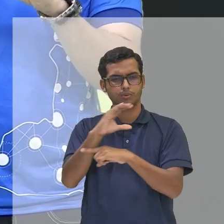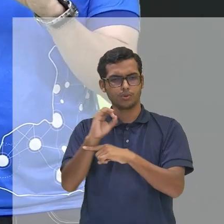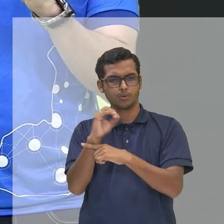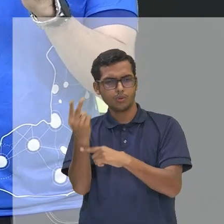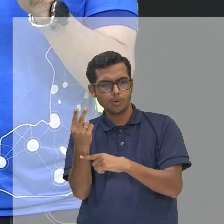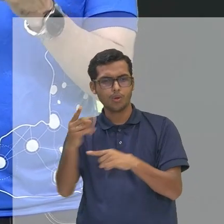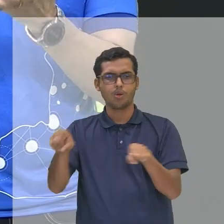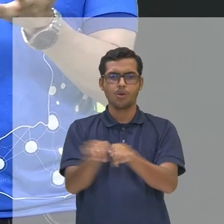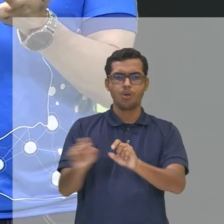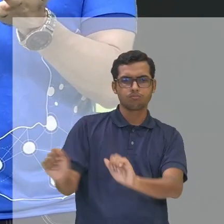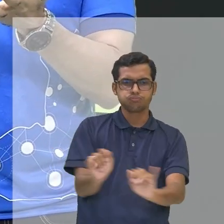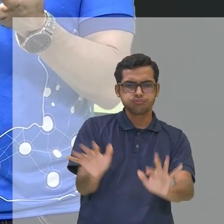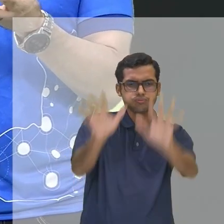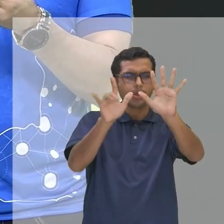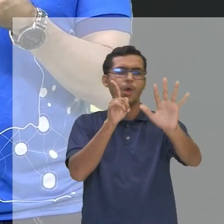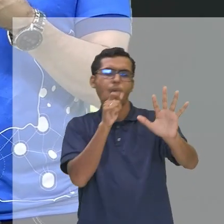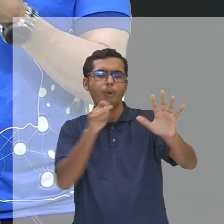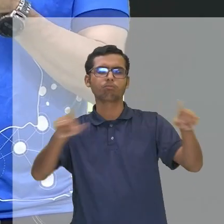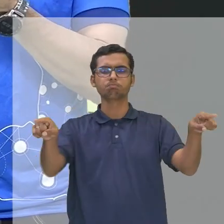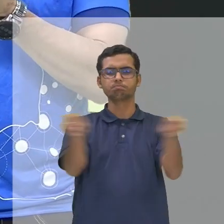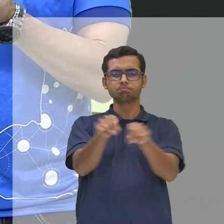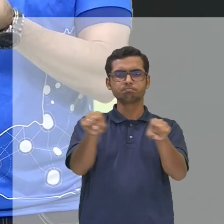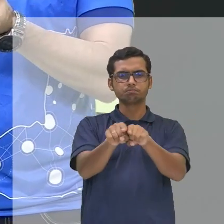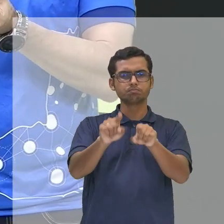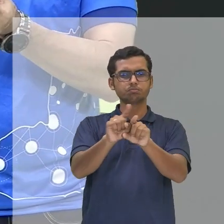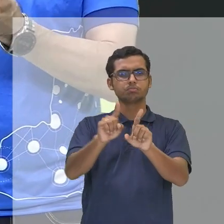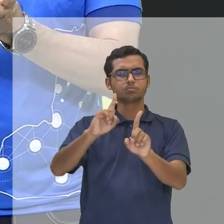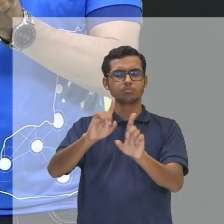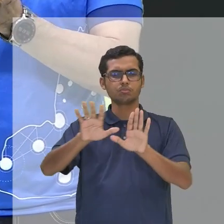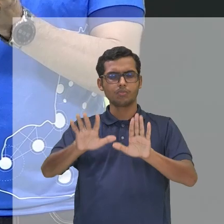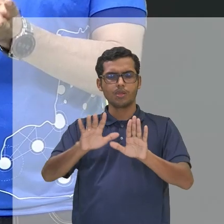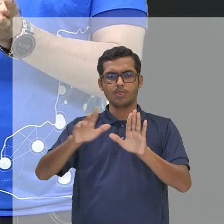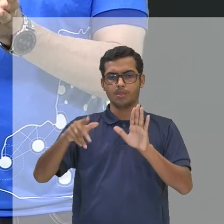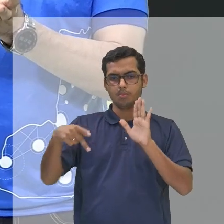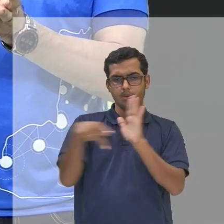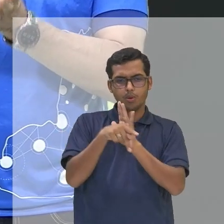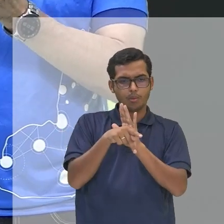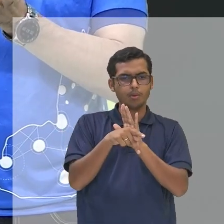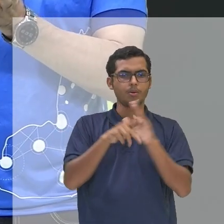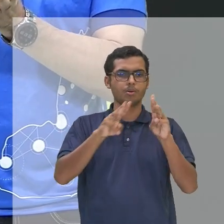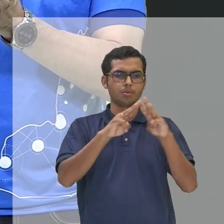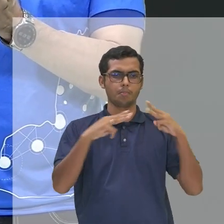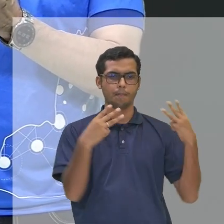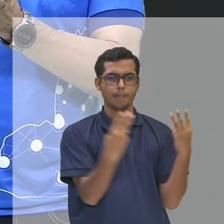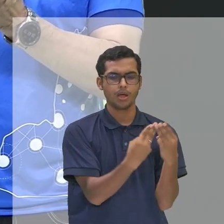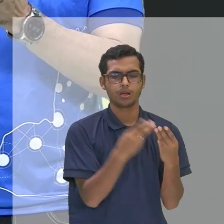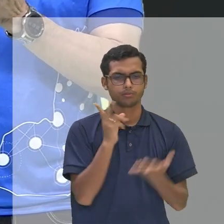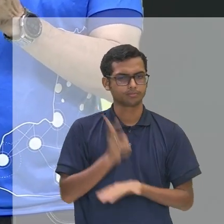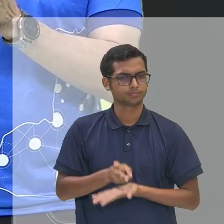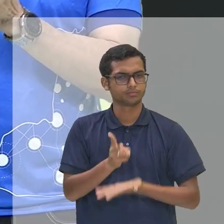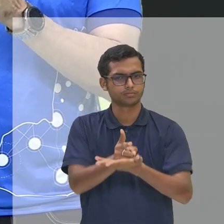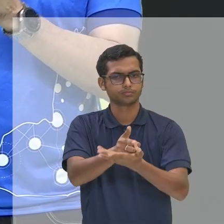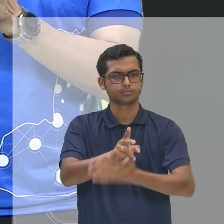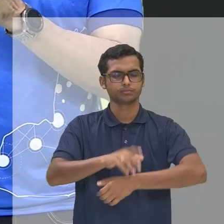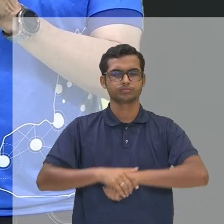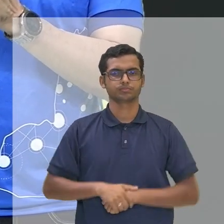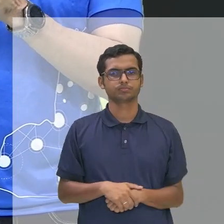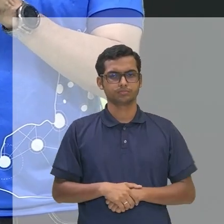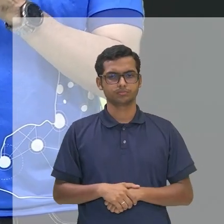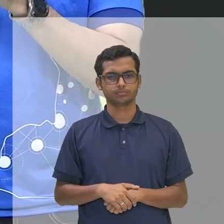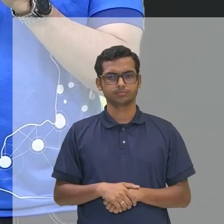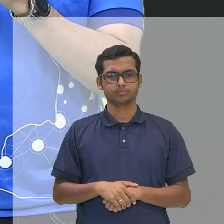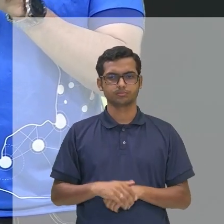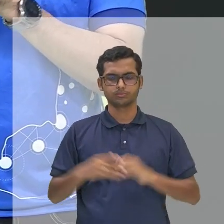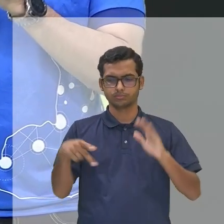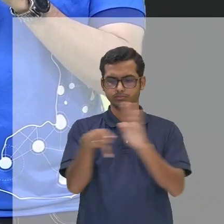seja, se eu fizer essa reação química em um ambiente fechado, botar fogo ali, o que vai acontecer é que aquela massa